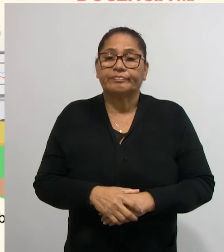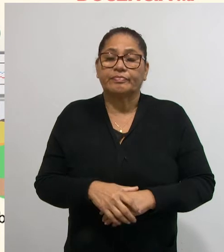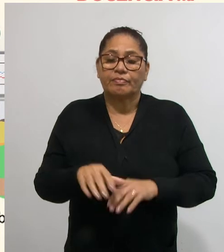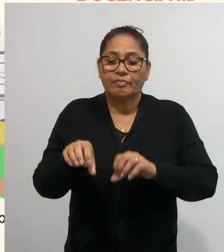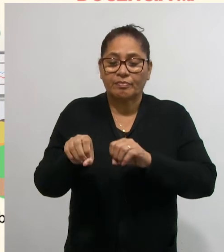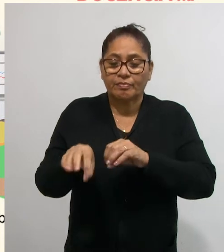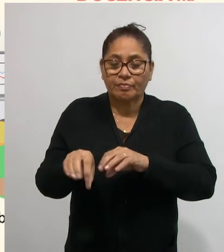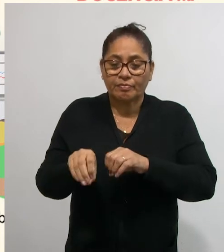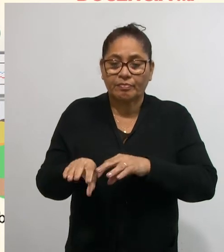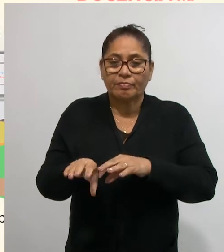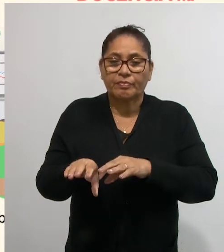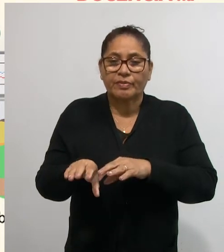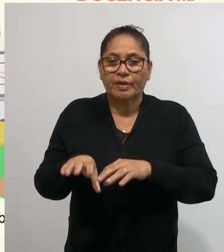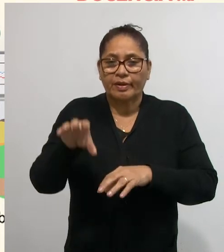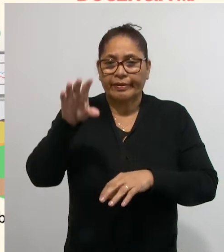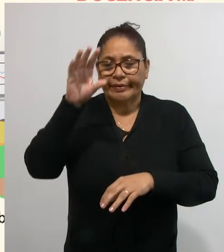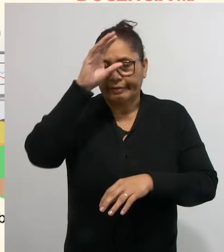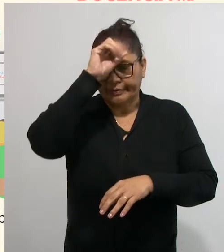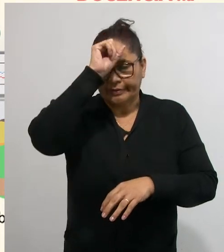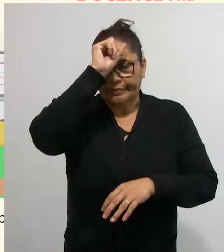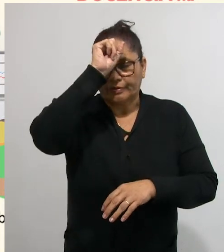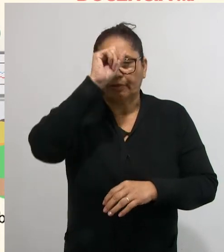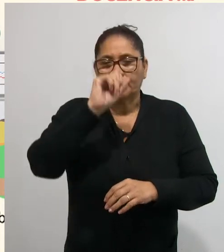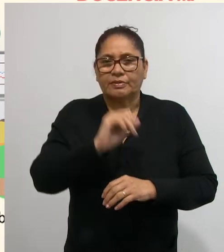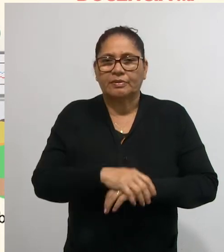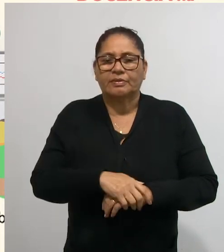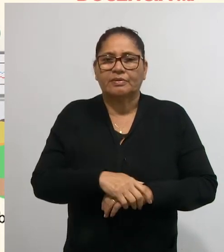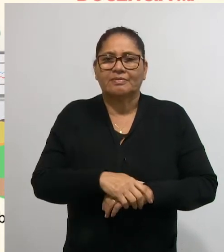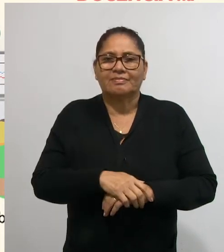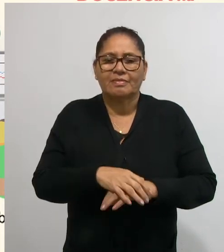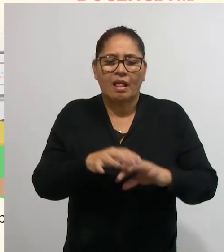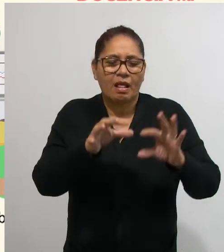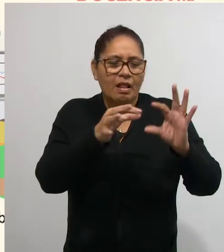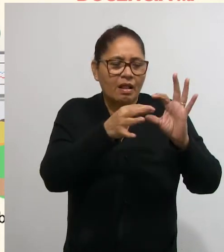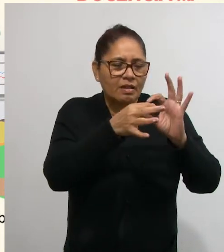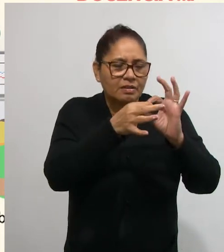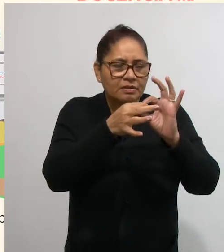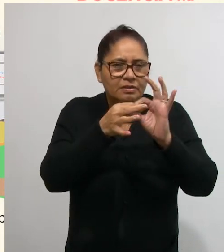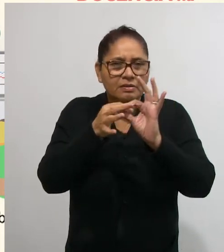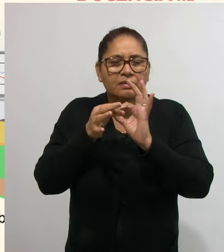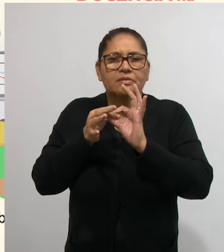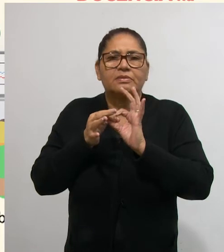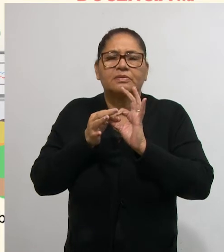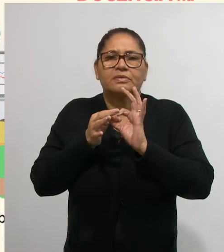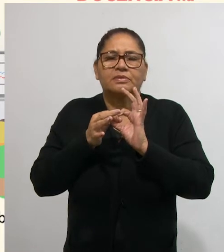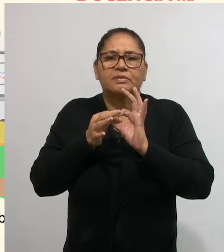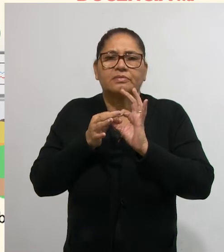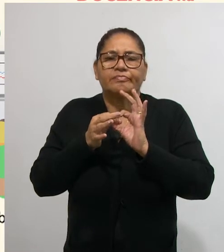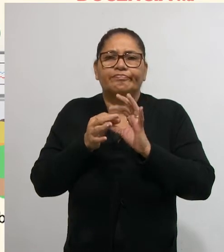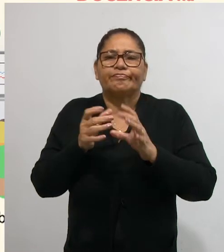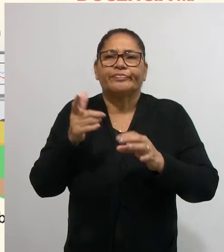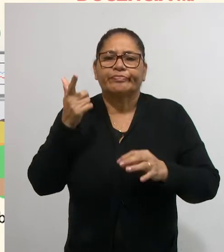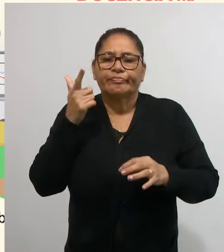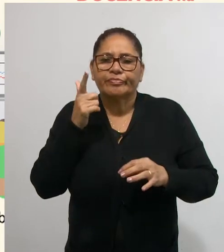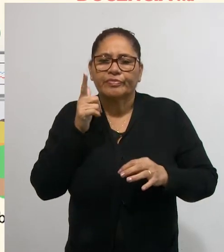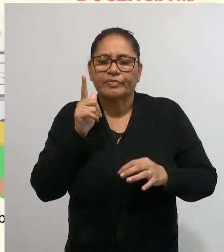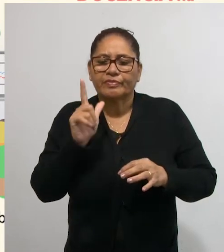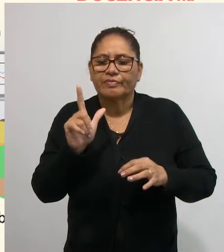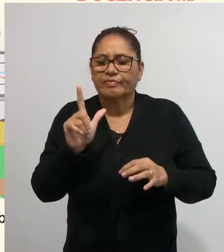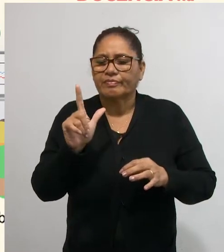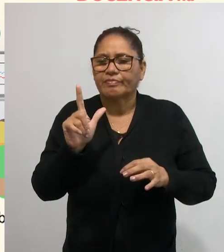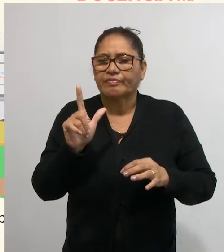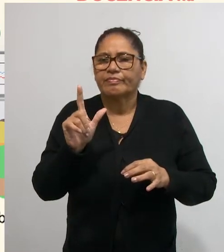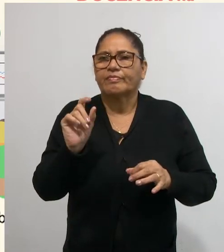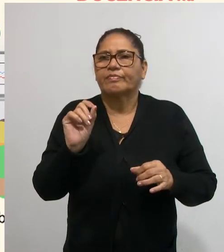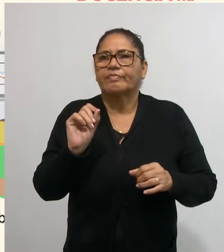ensino e aprendizagem é um elo que torna possível a